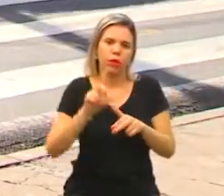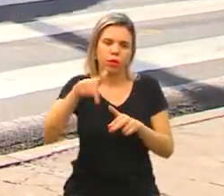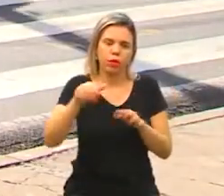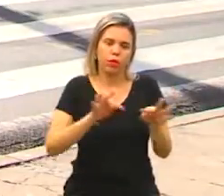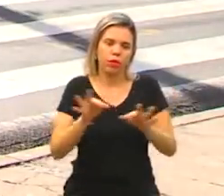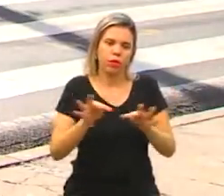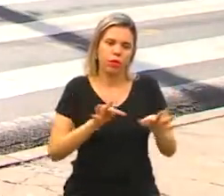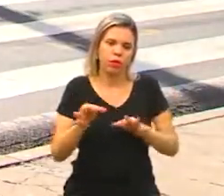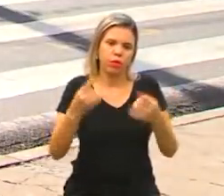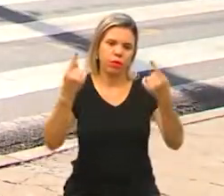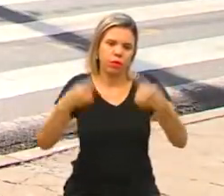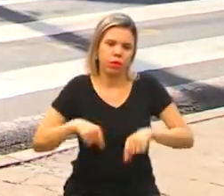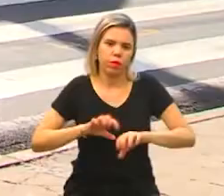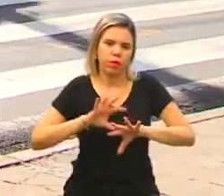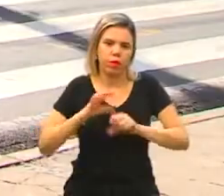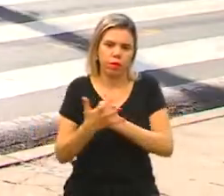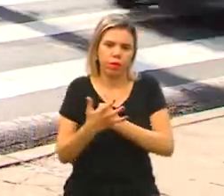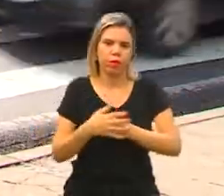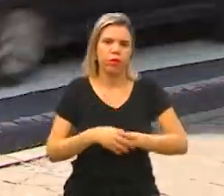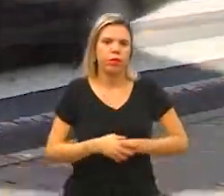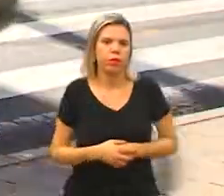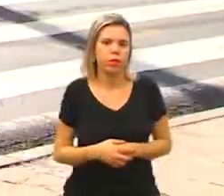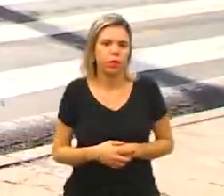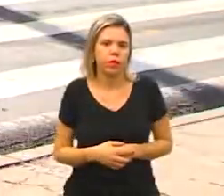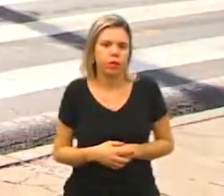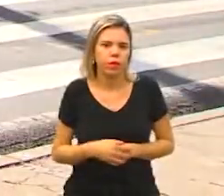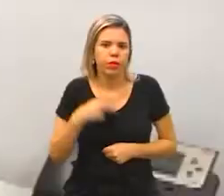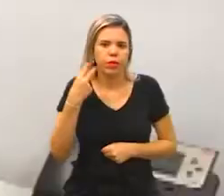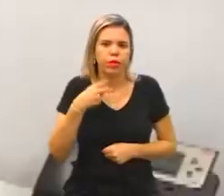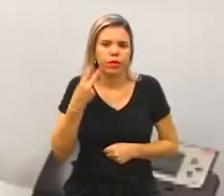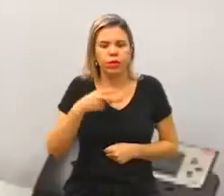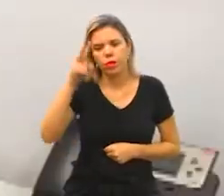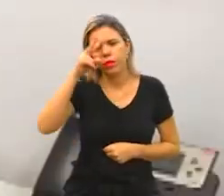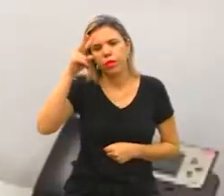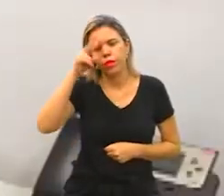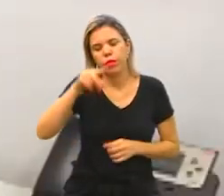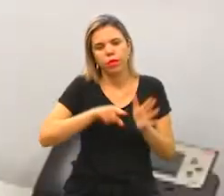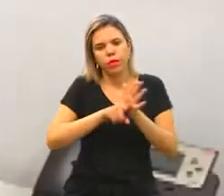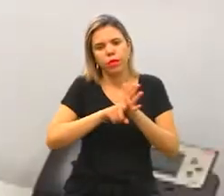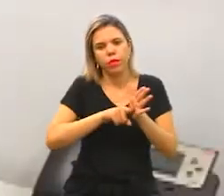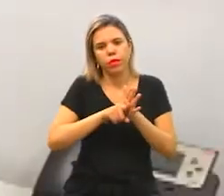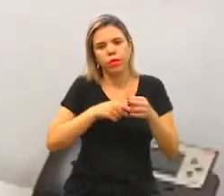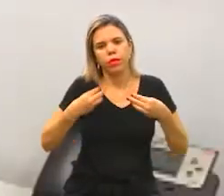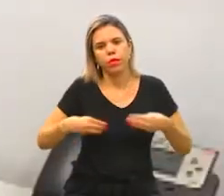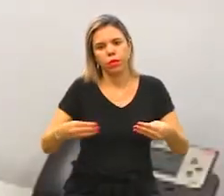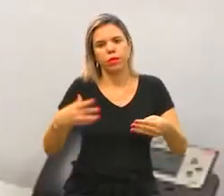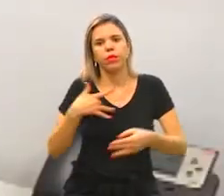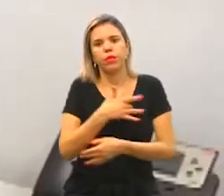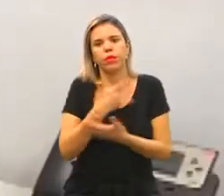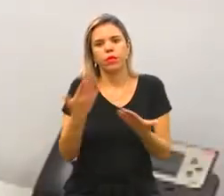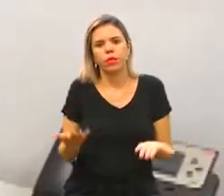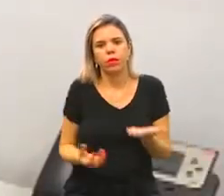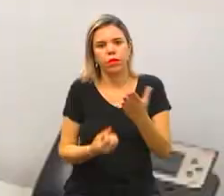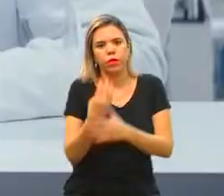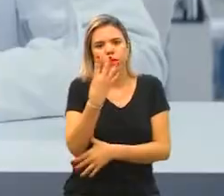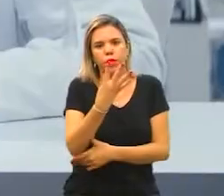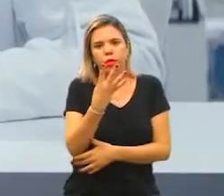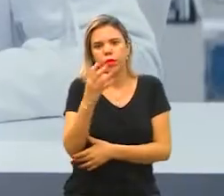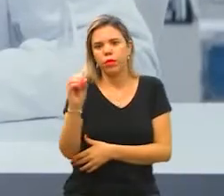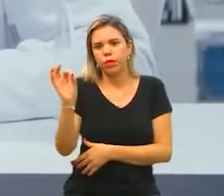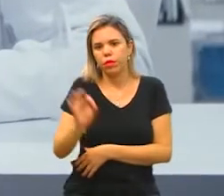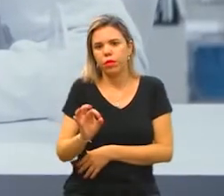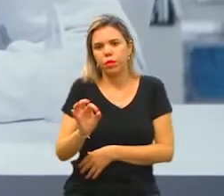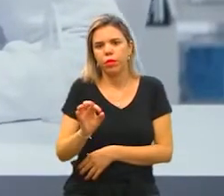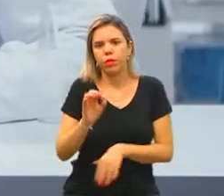mesmo após tratamento contra a covid-19 o vereador lembra que segundo dados do Ministério da Saúde